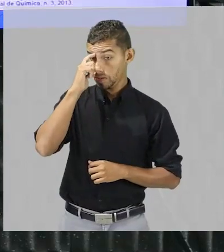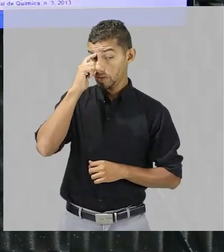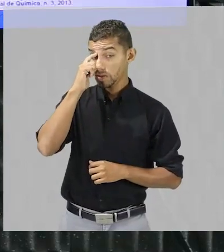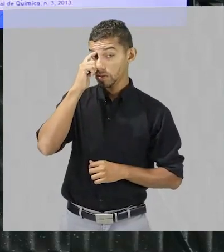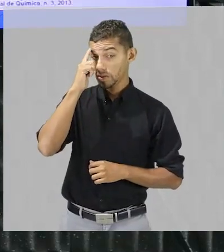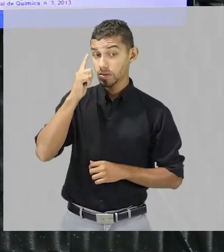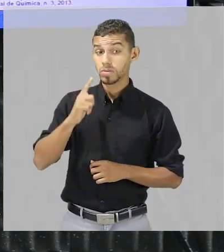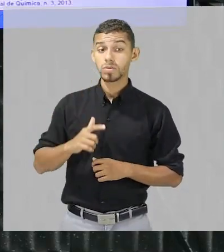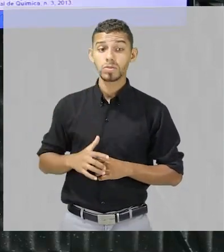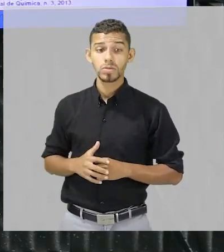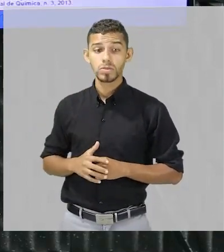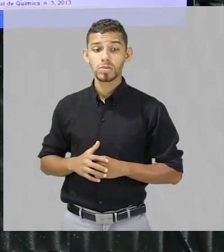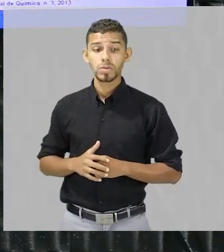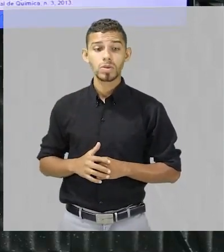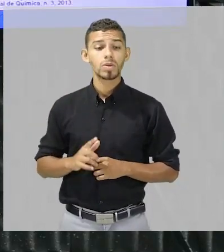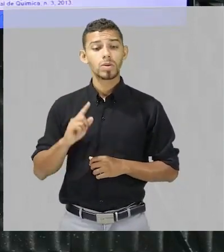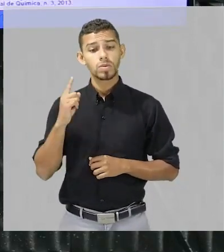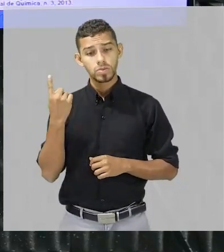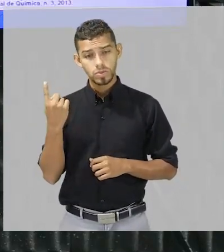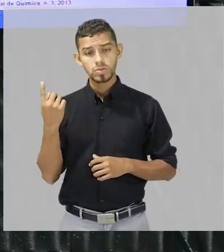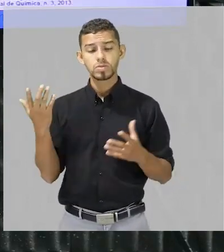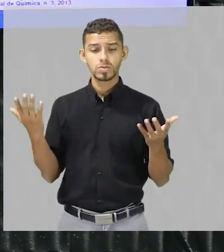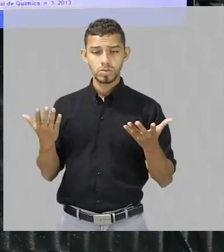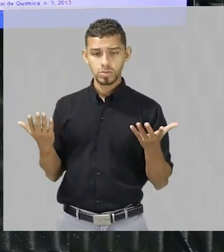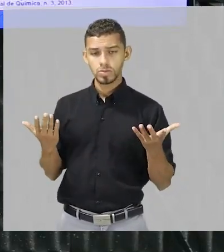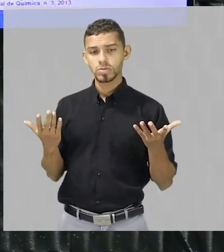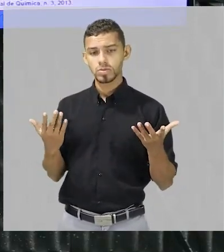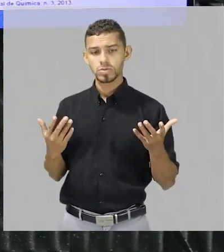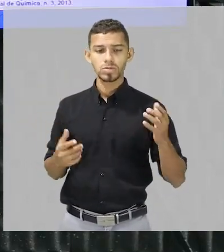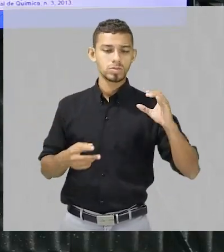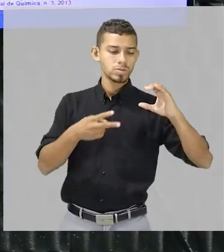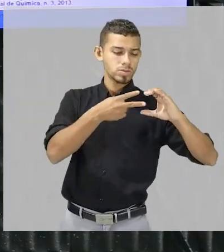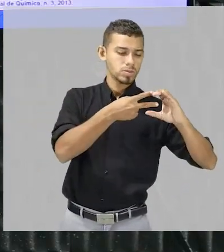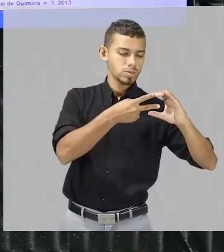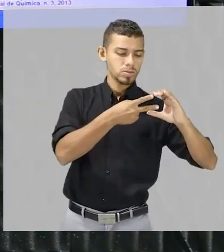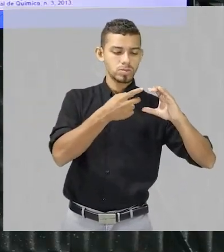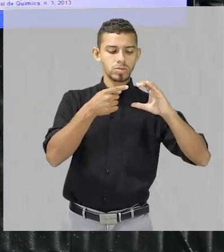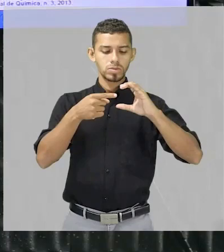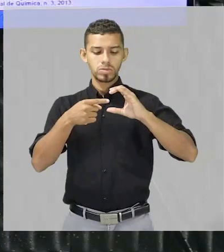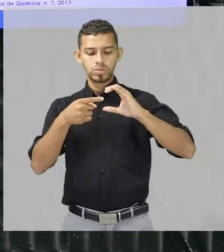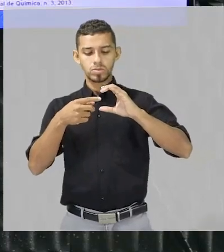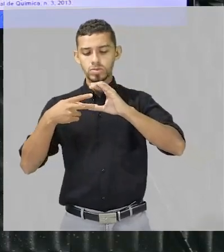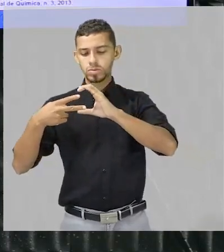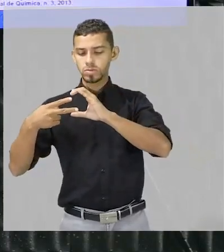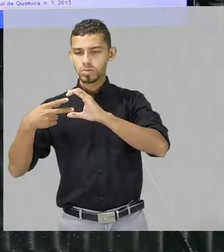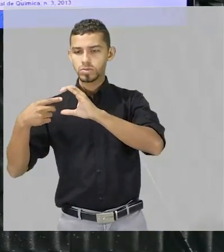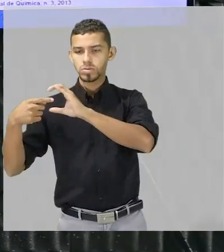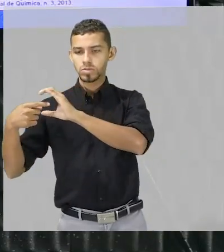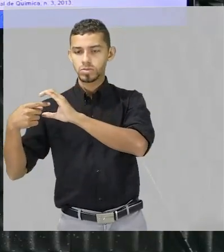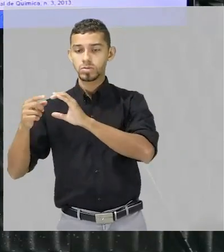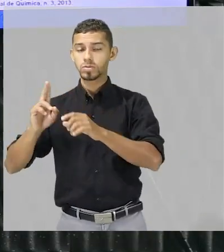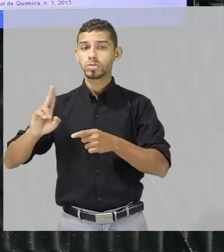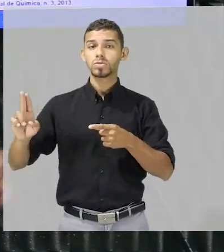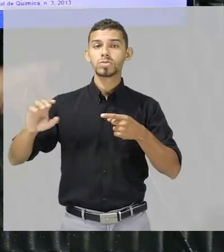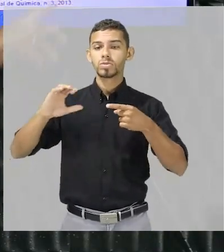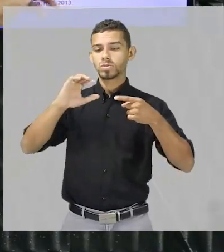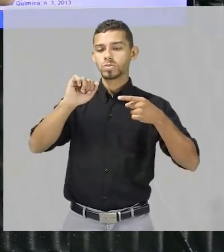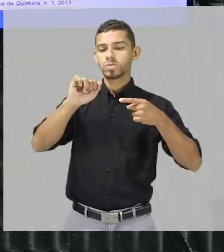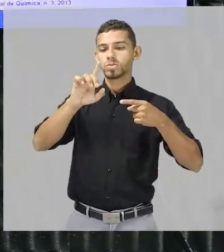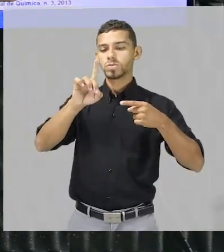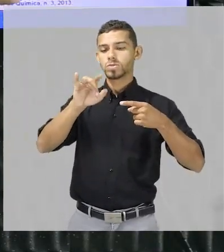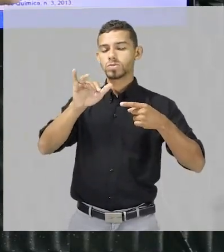certo? Uma estrutura dessa forma, com ligações duplas alternadas, nós classificamos como